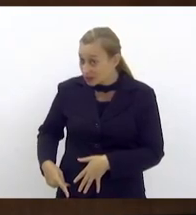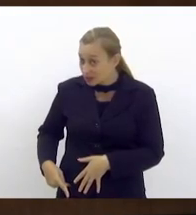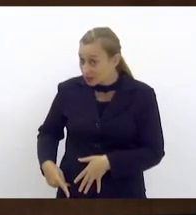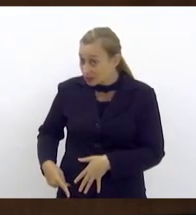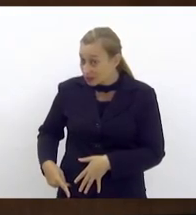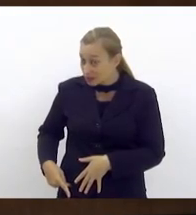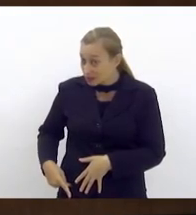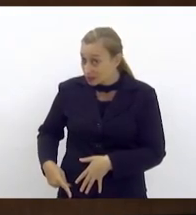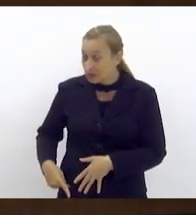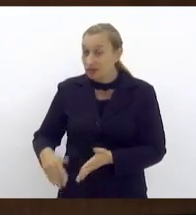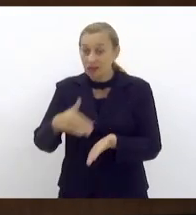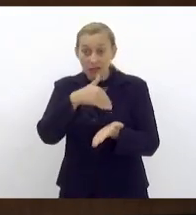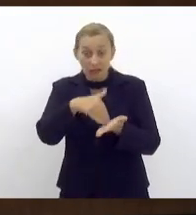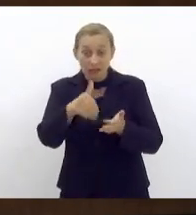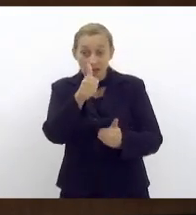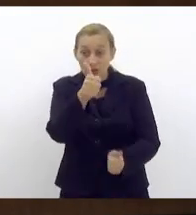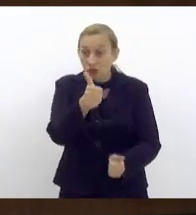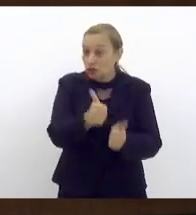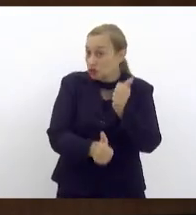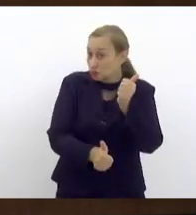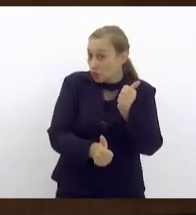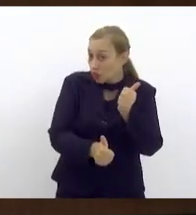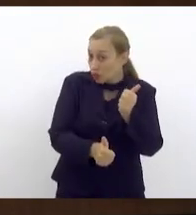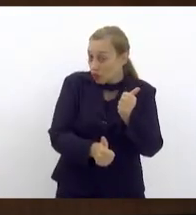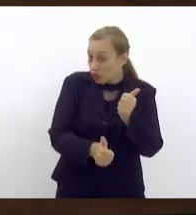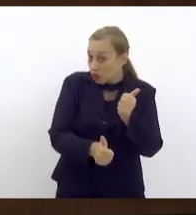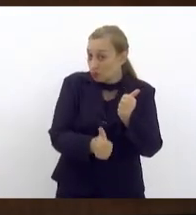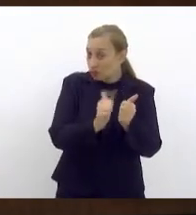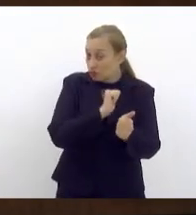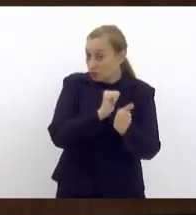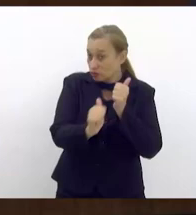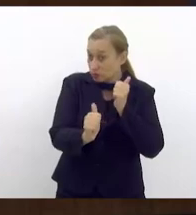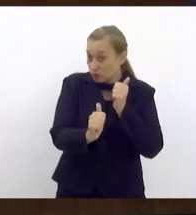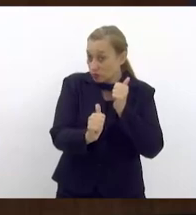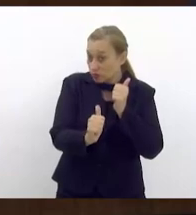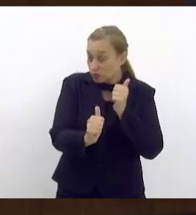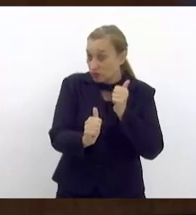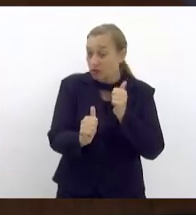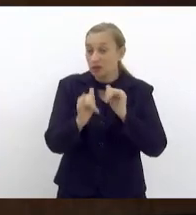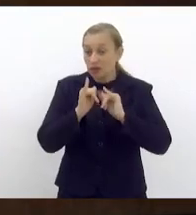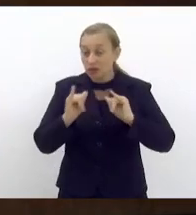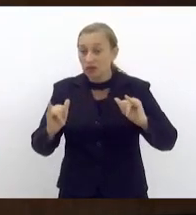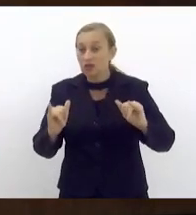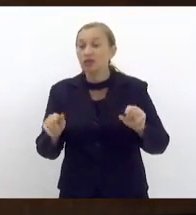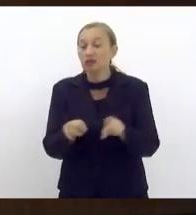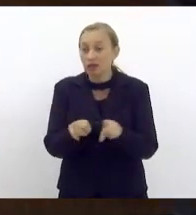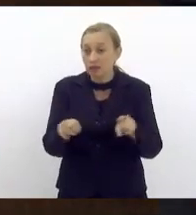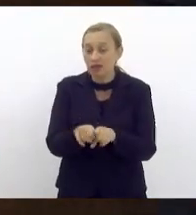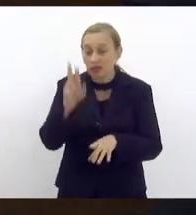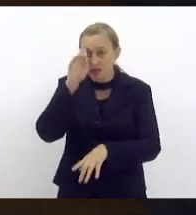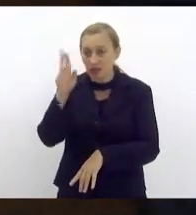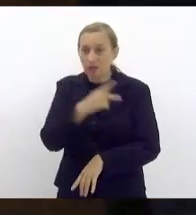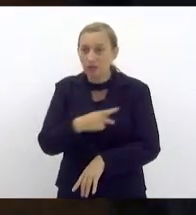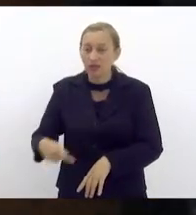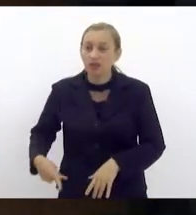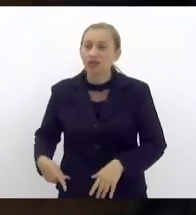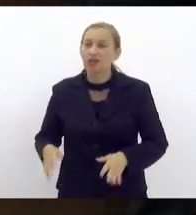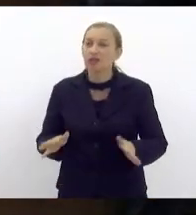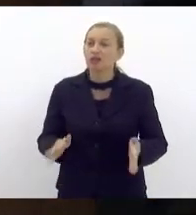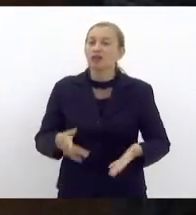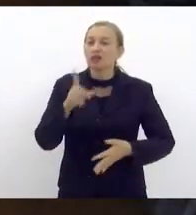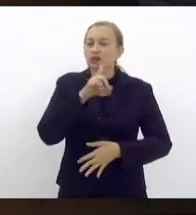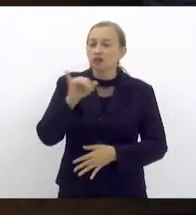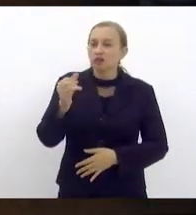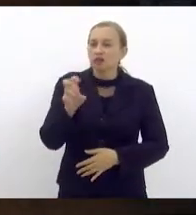a secretaria de esportes por essa iniciativa e anunciar também por exemplo que no dia